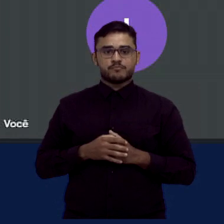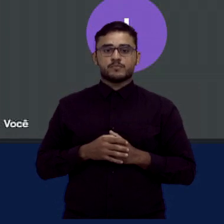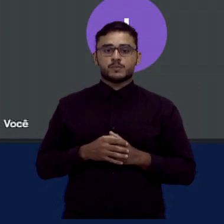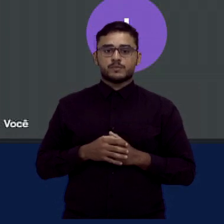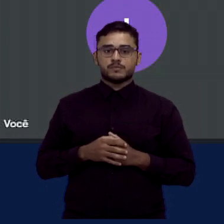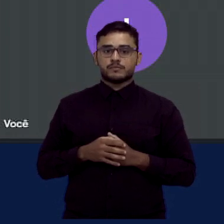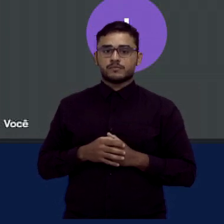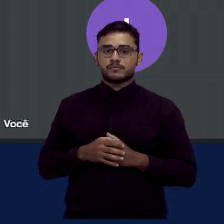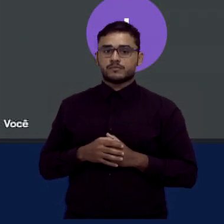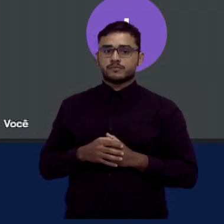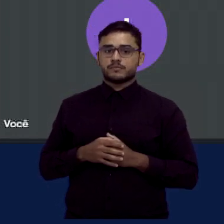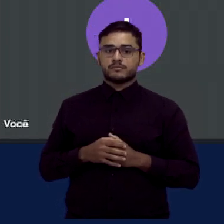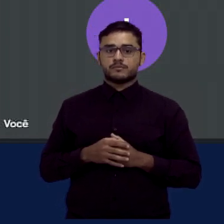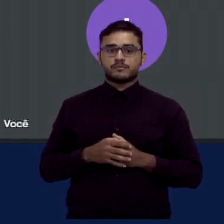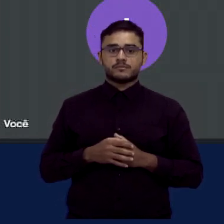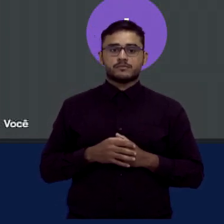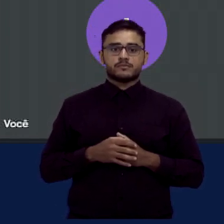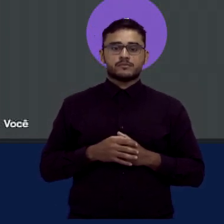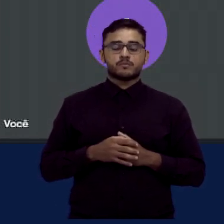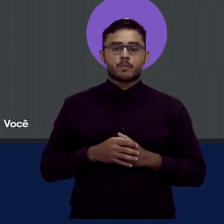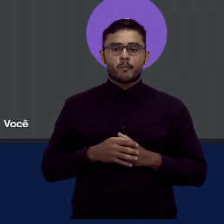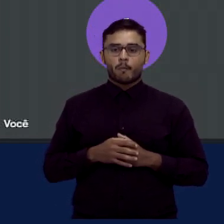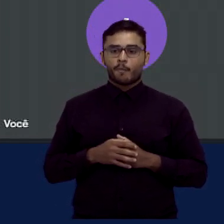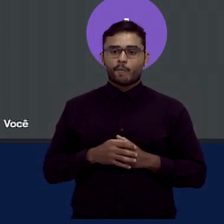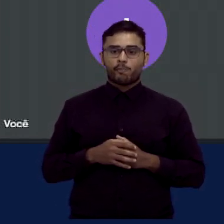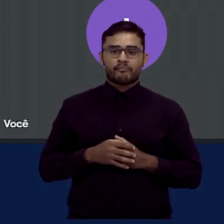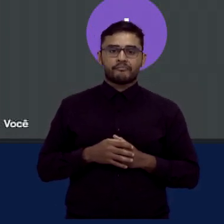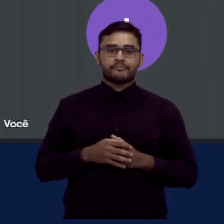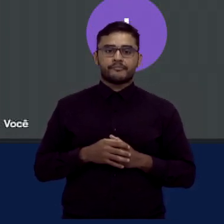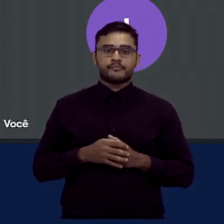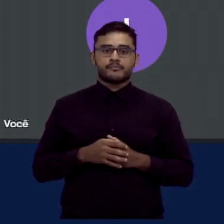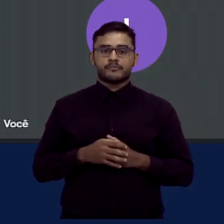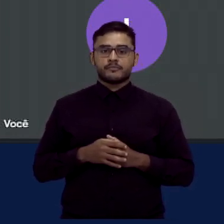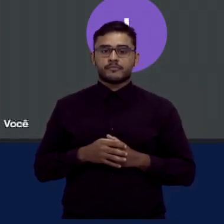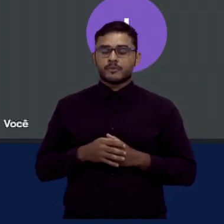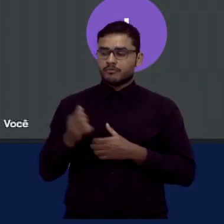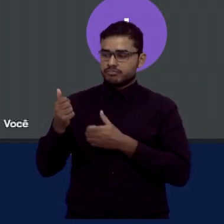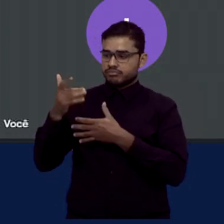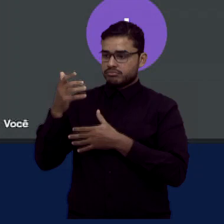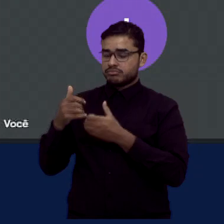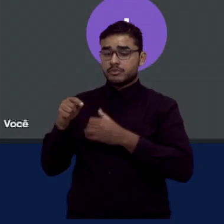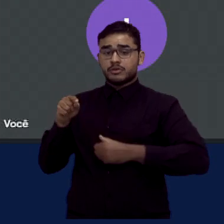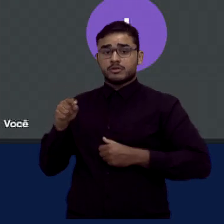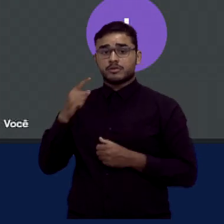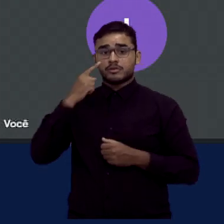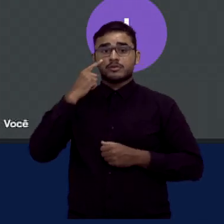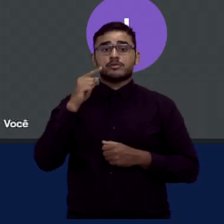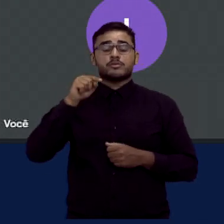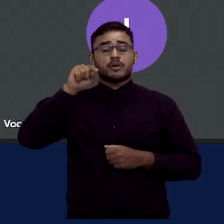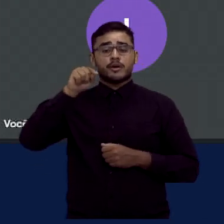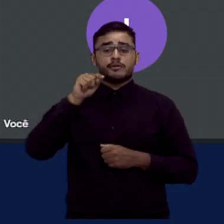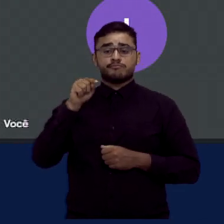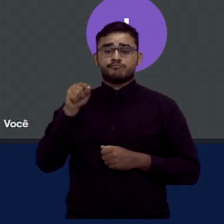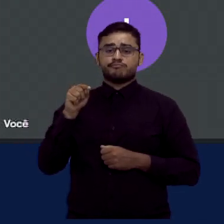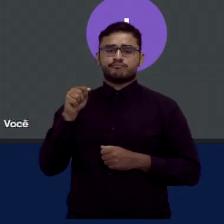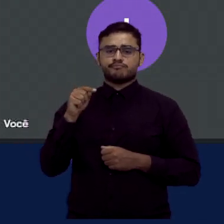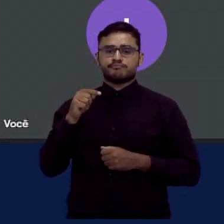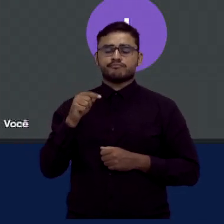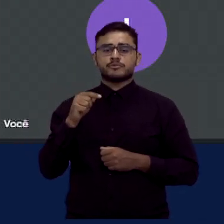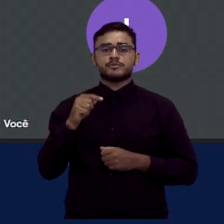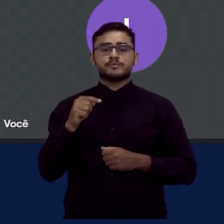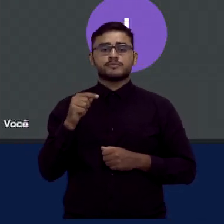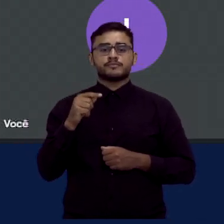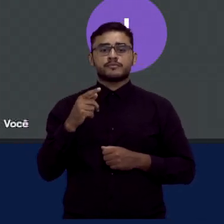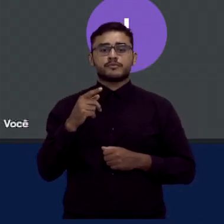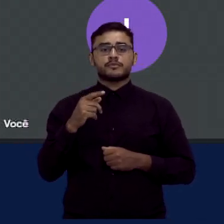esse ano, né? Ela está estruturando esse viés. Interessante a PUC seguir por esse caminho. Apesar de ser a PUC